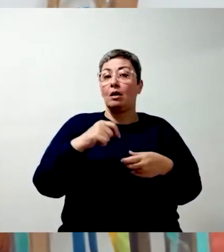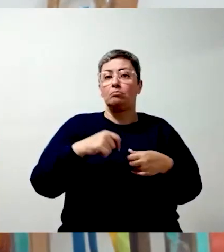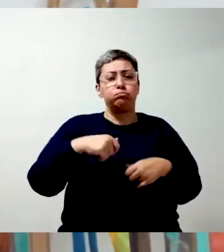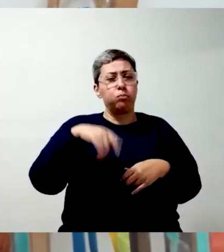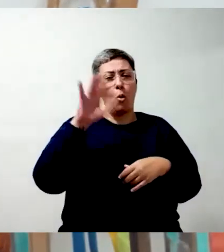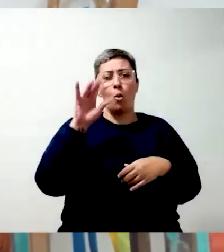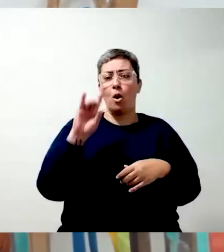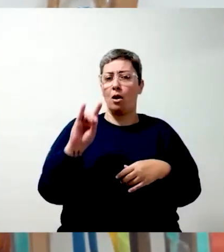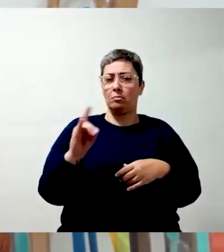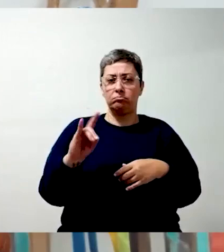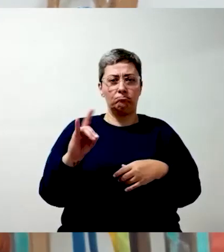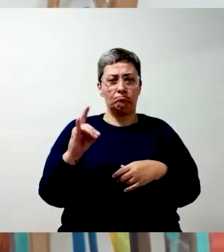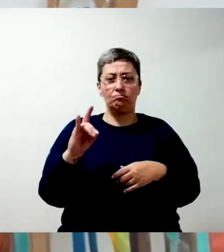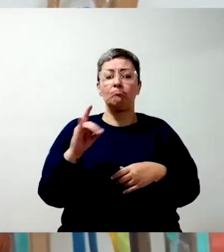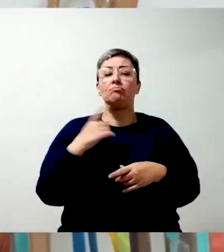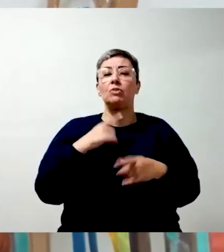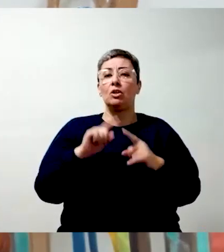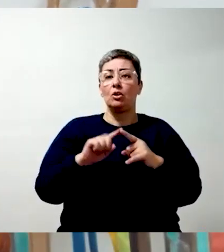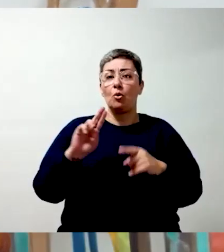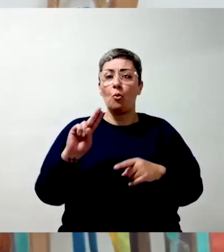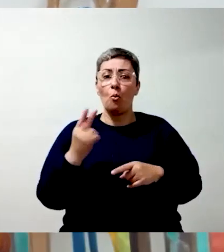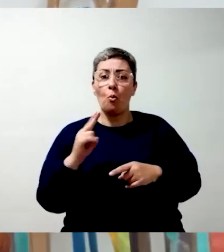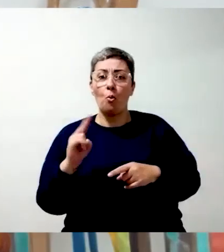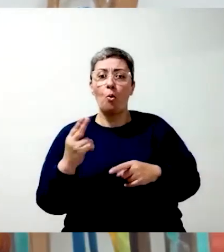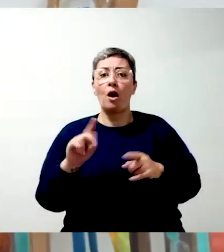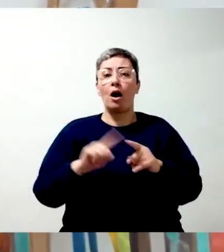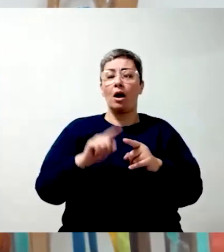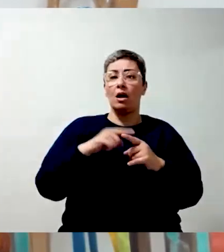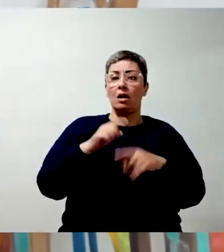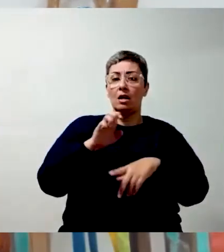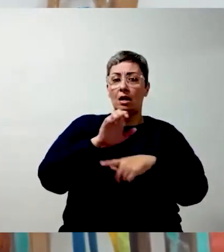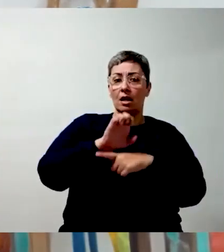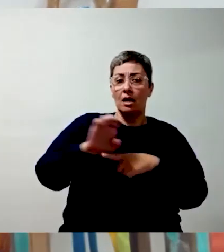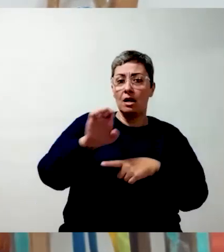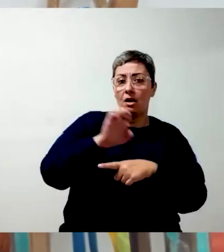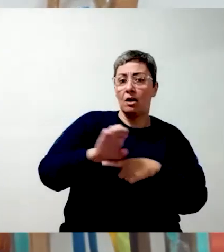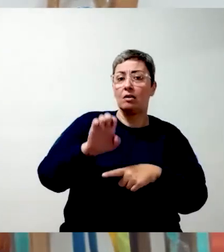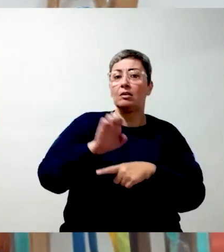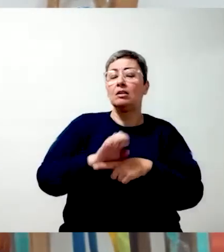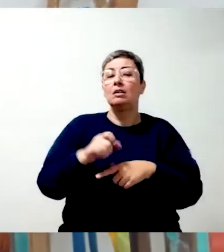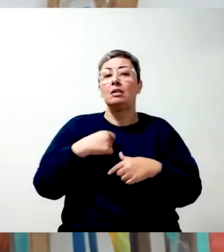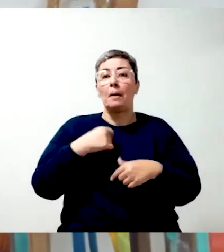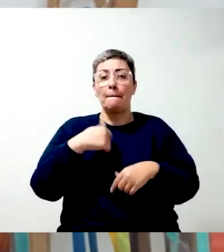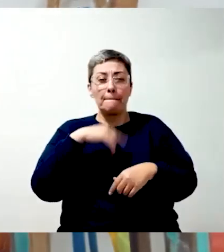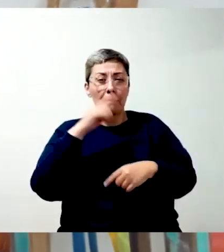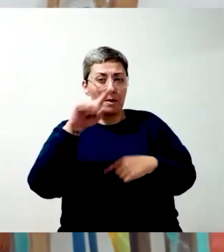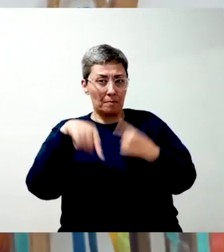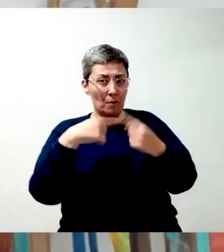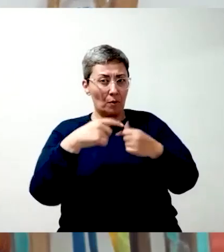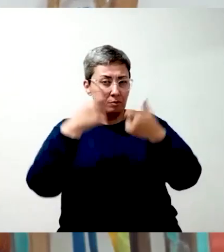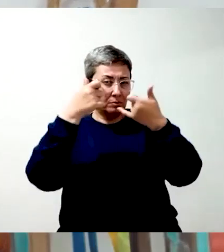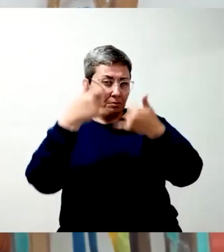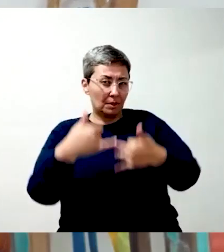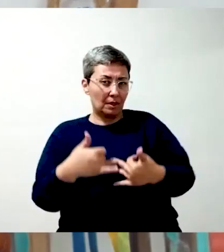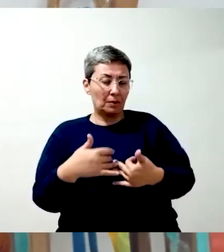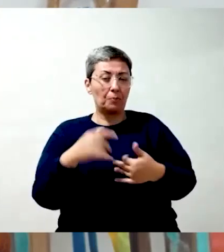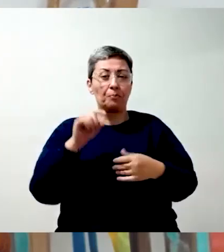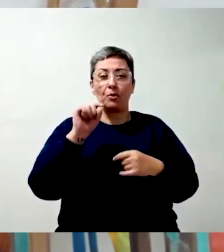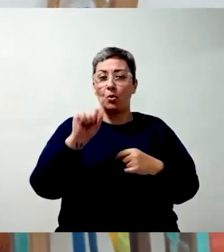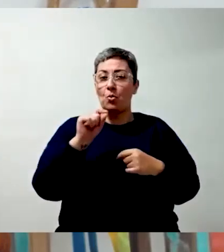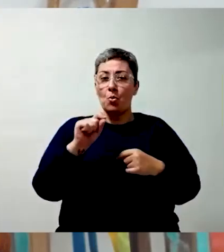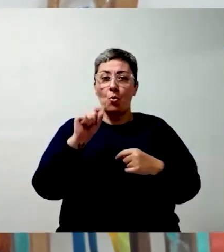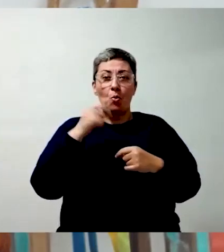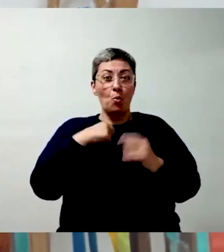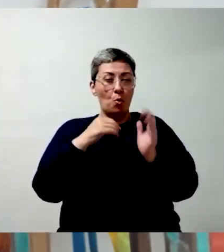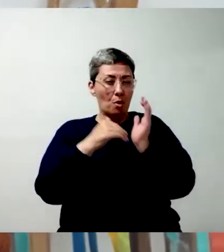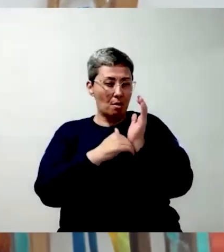muitos bolivianos, não é isso? Uruguaios, equatorianos. Logo mais eu vou contar para vocês